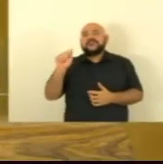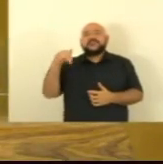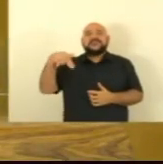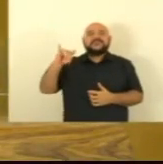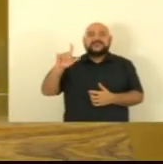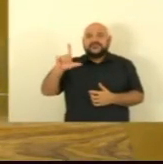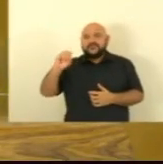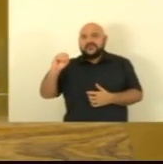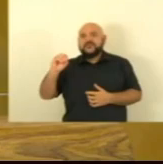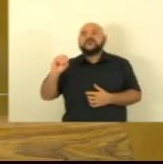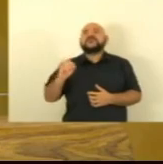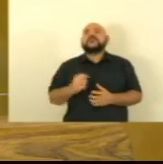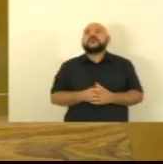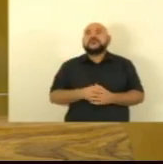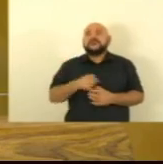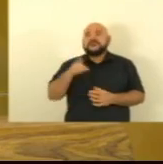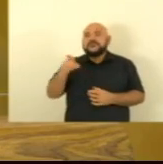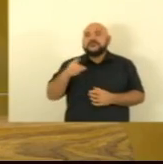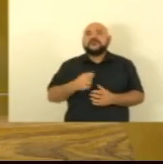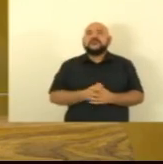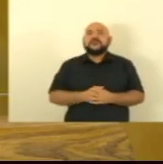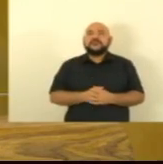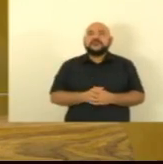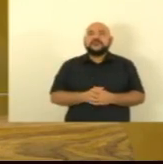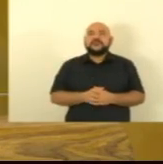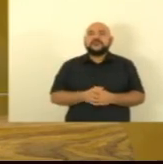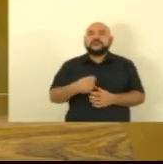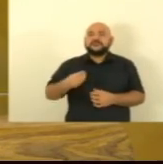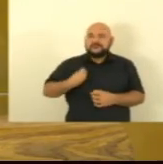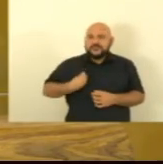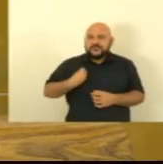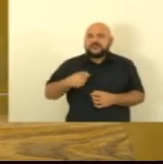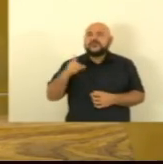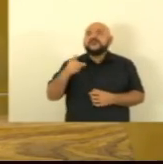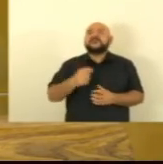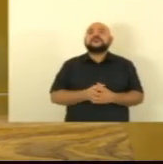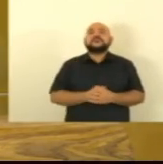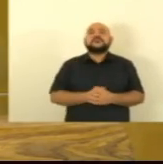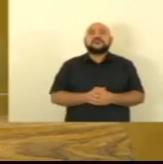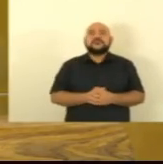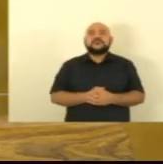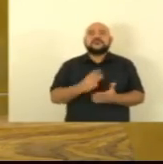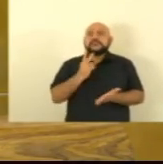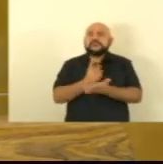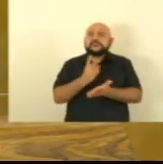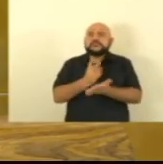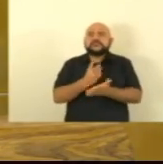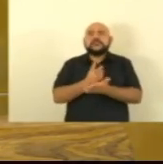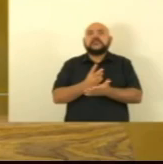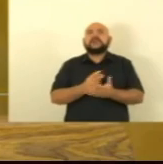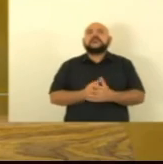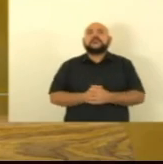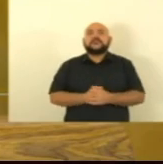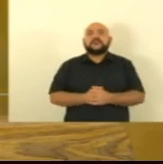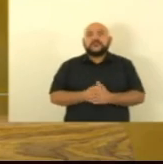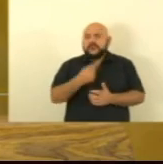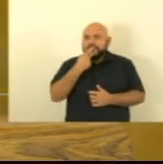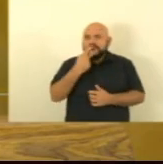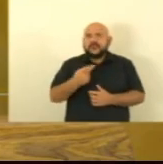que é firme aqui no plenário. Ele, eu digo com todas as